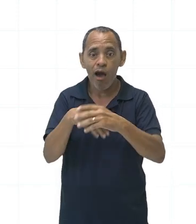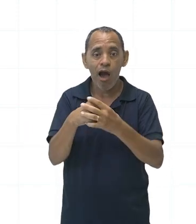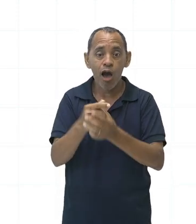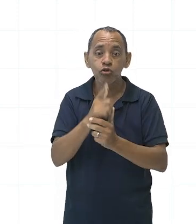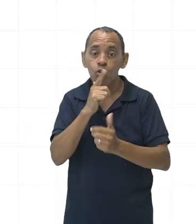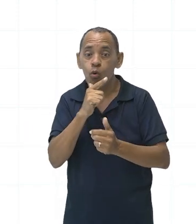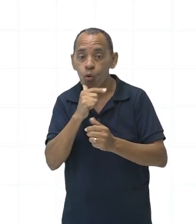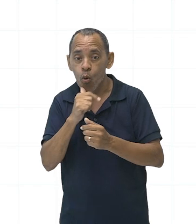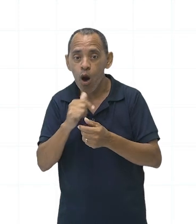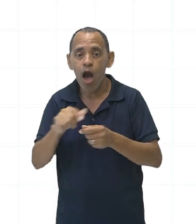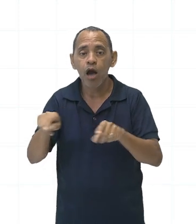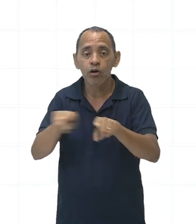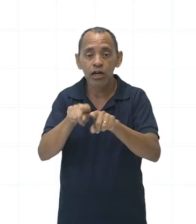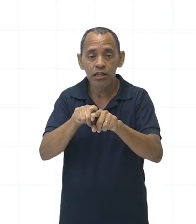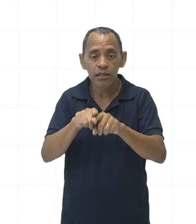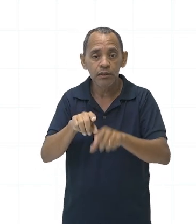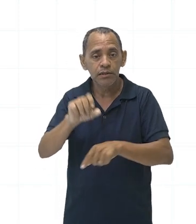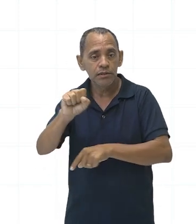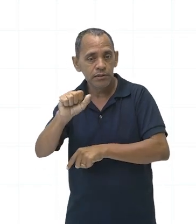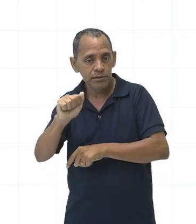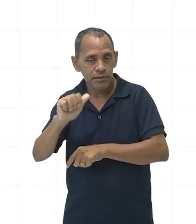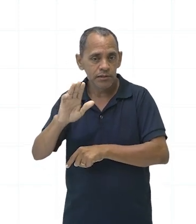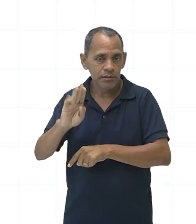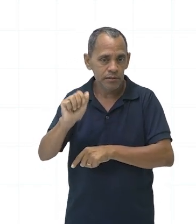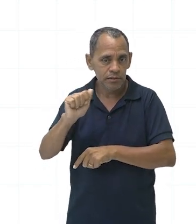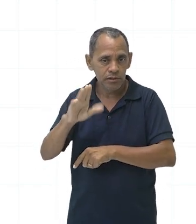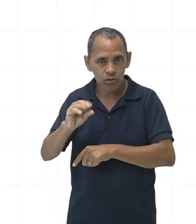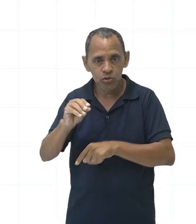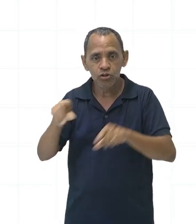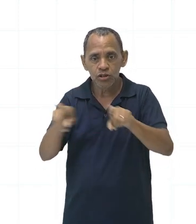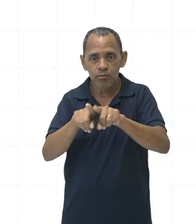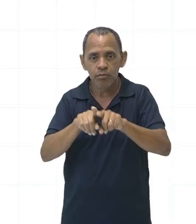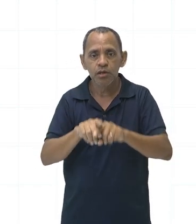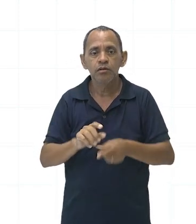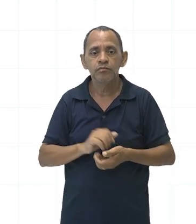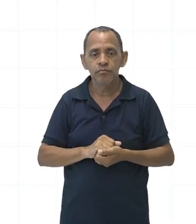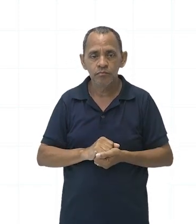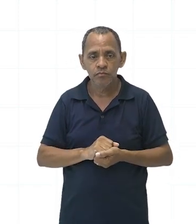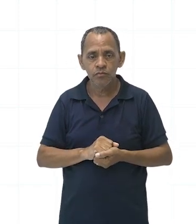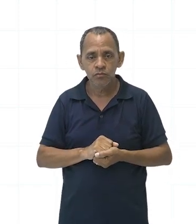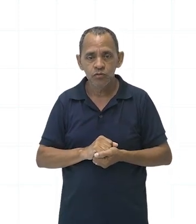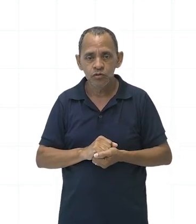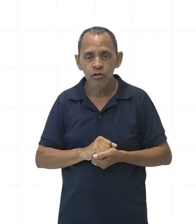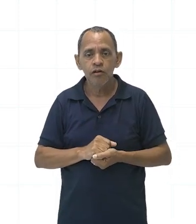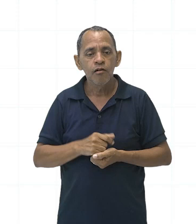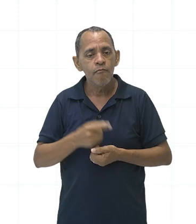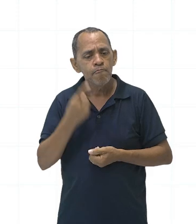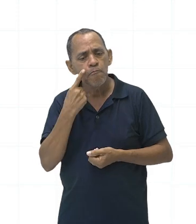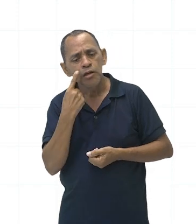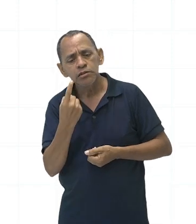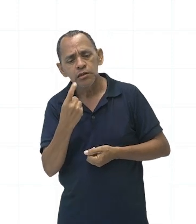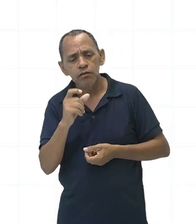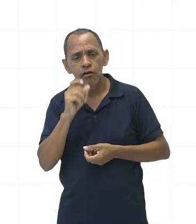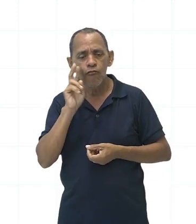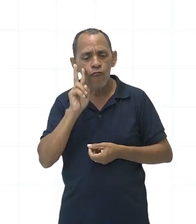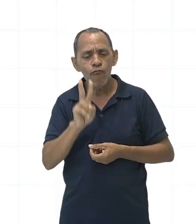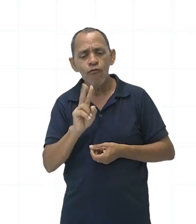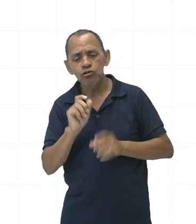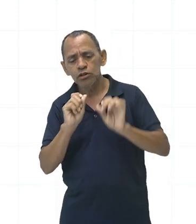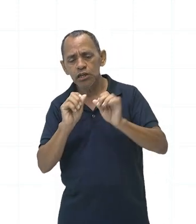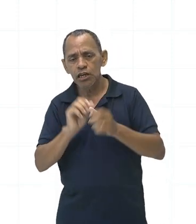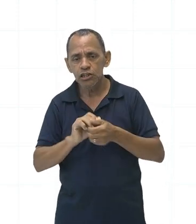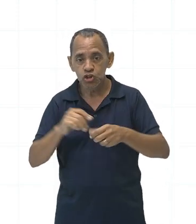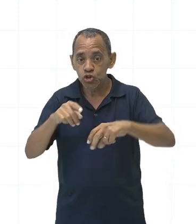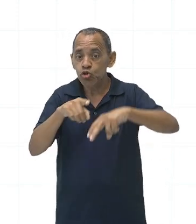a ferida com muito cuidado com água e sabão e certifique-se de que o local ficou bem limpo e livre de partículas